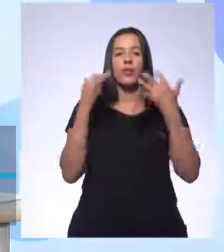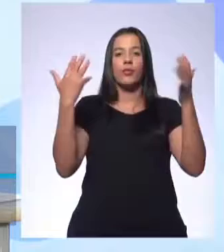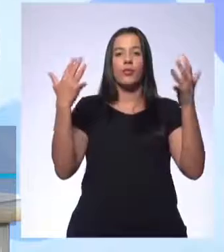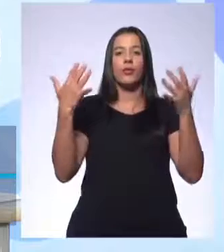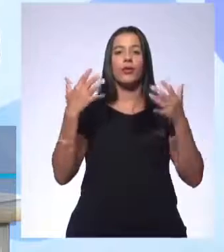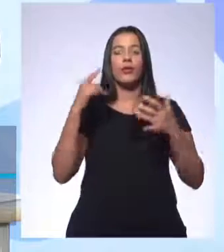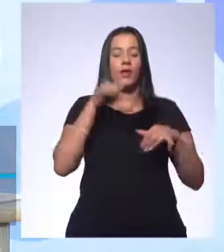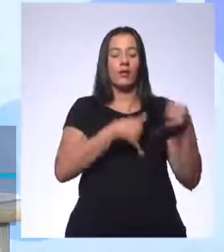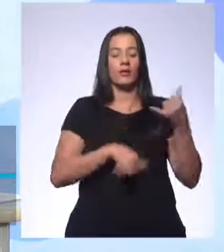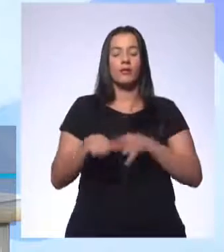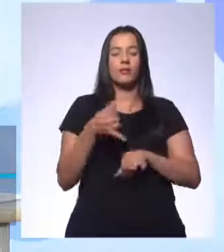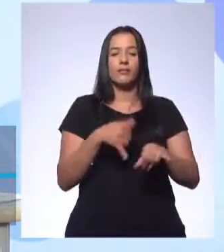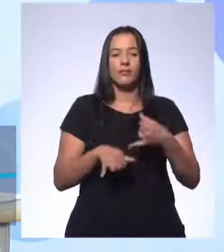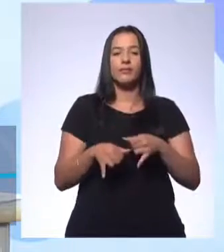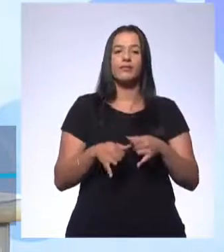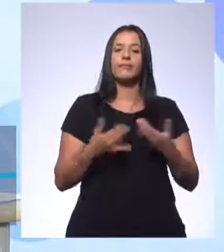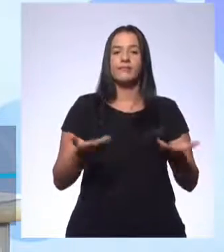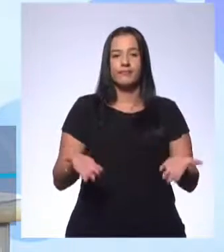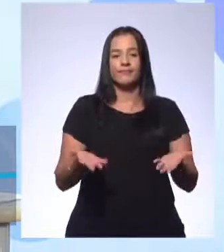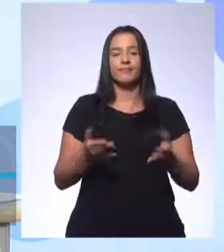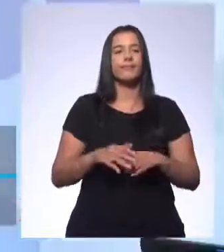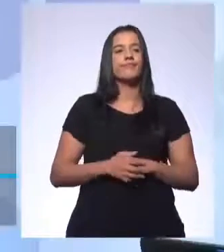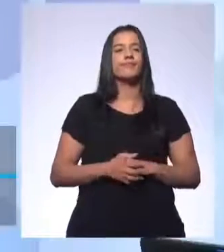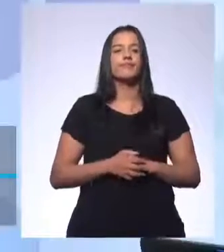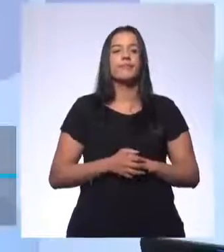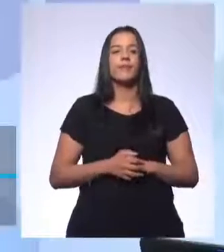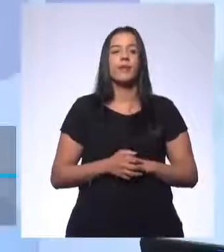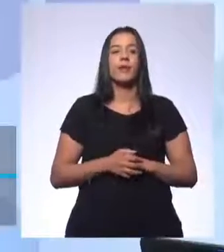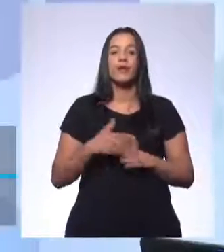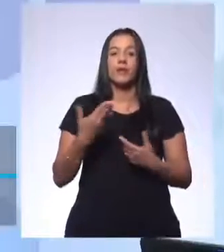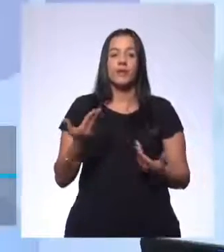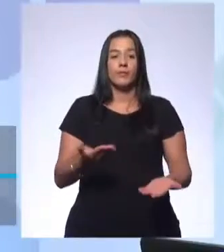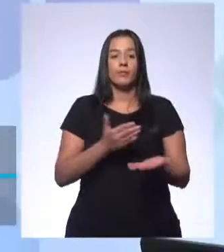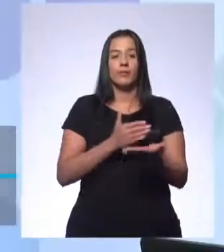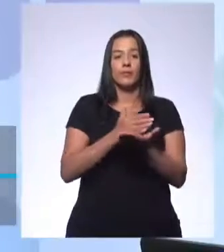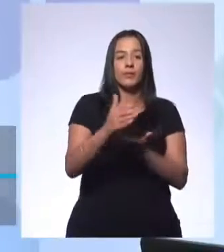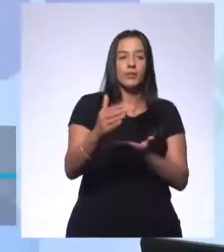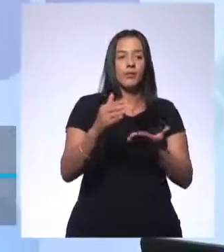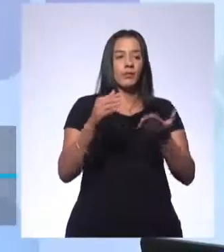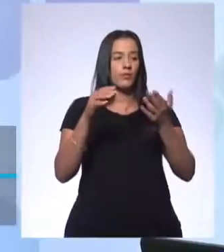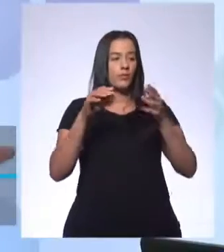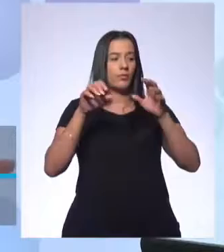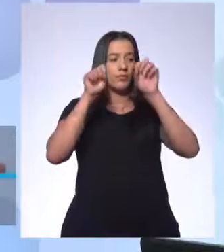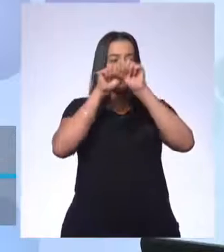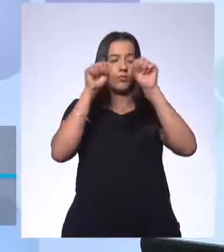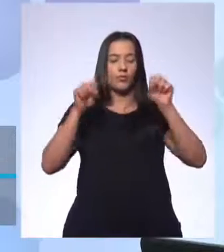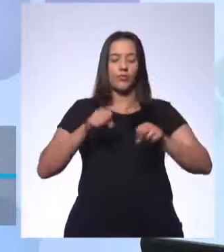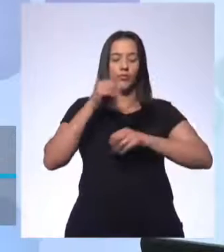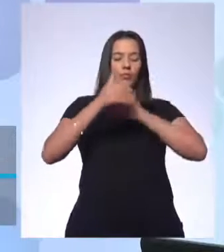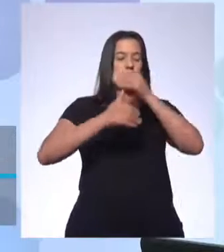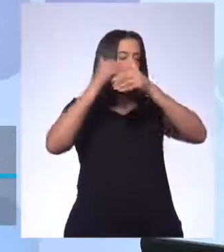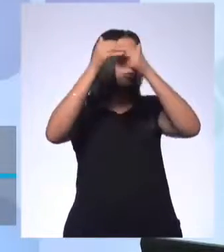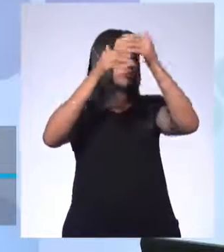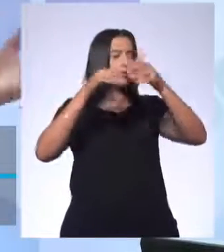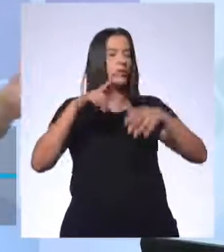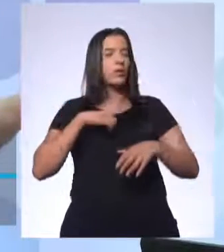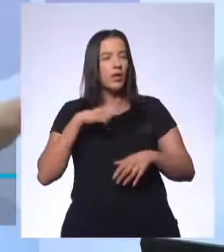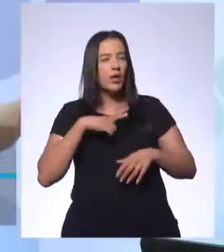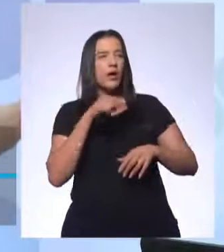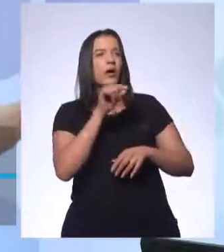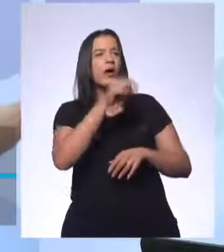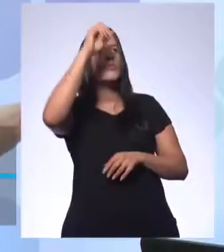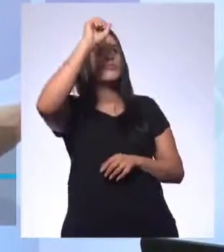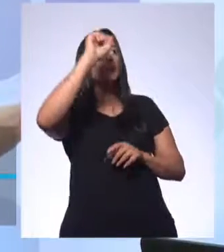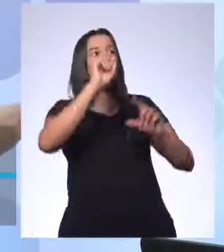energia química, não tem para mais ninguém. Para dar início aí para o processo e tal, é o ciclo energético também, né? Bom, mas do que o